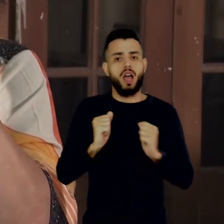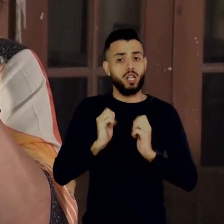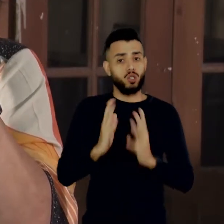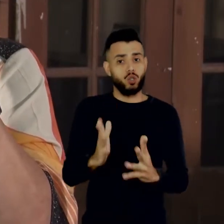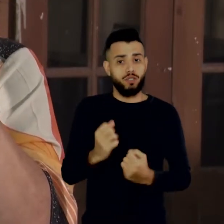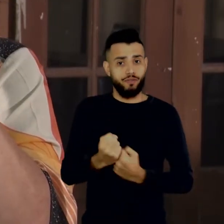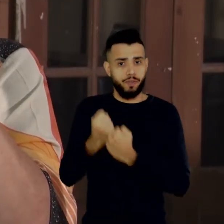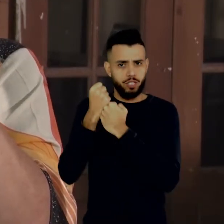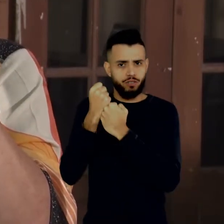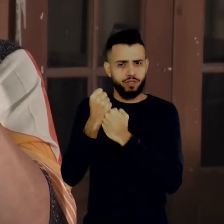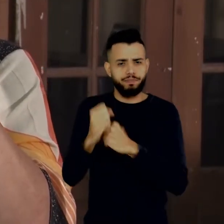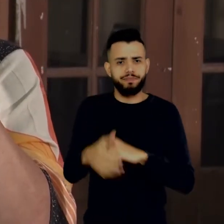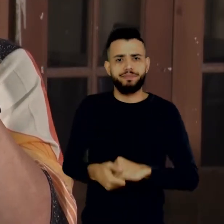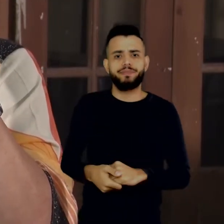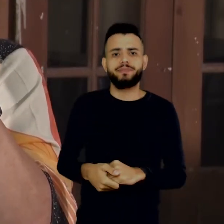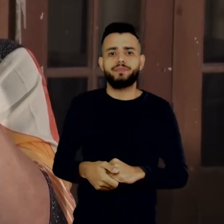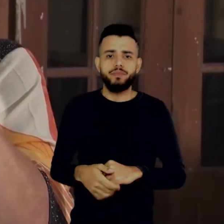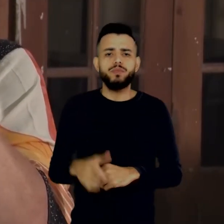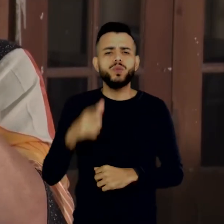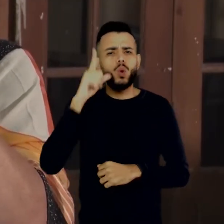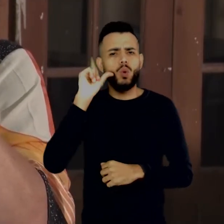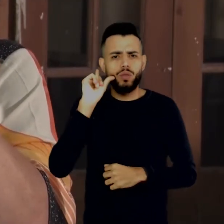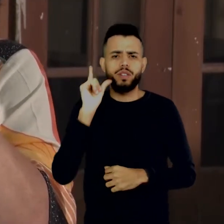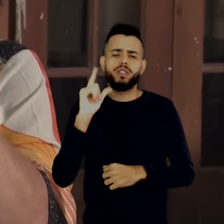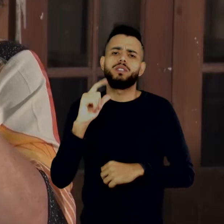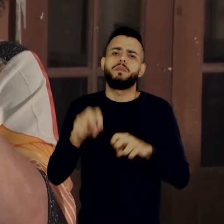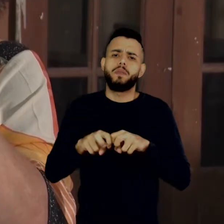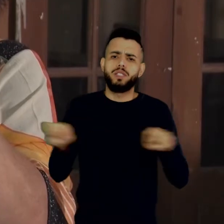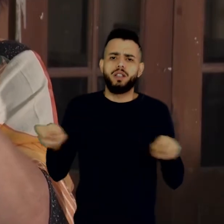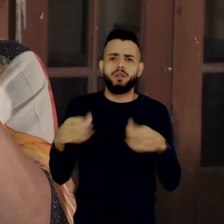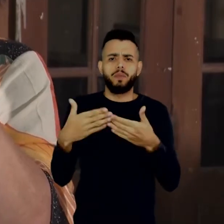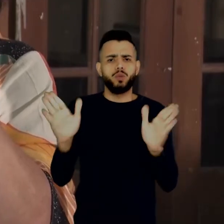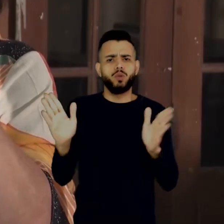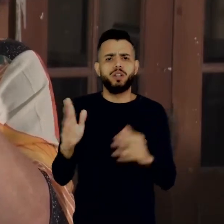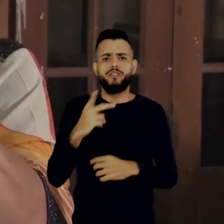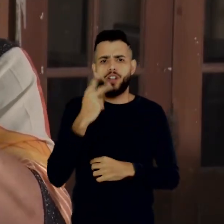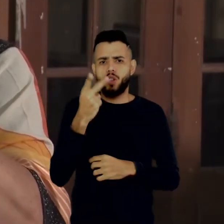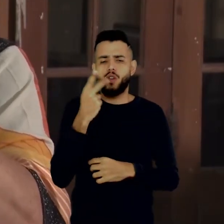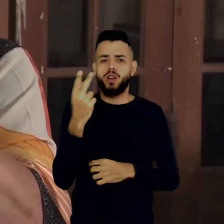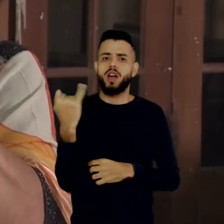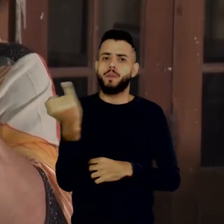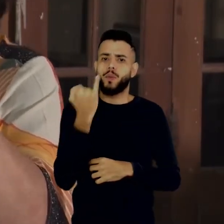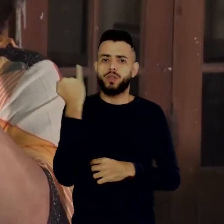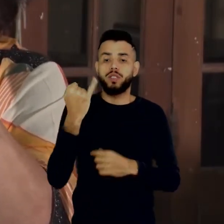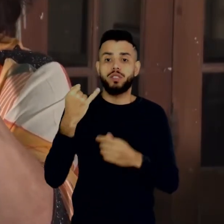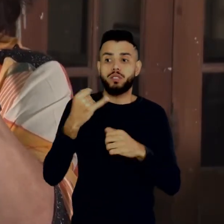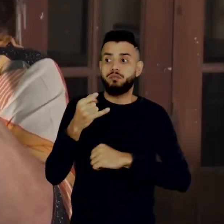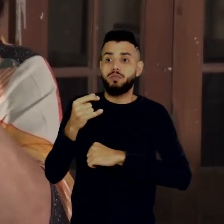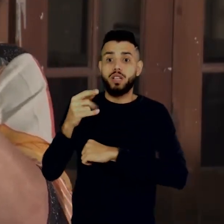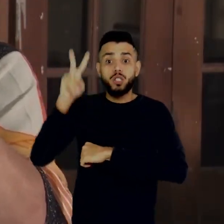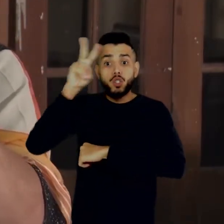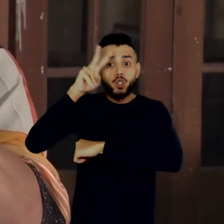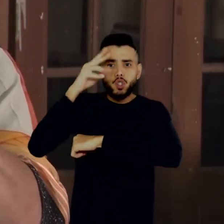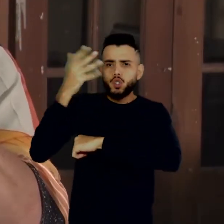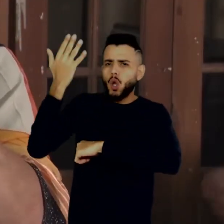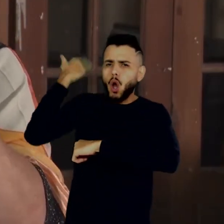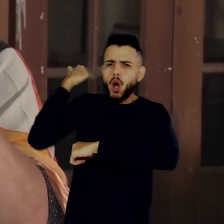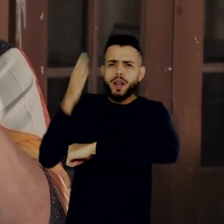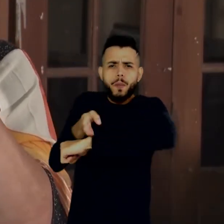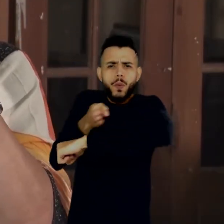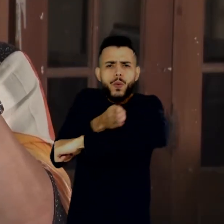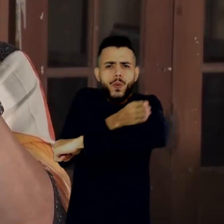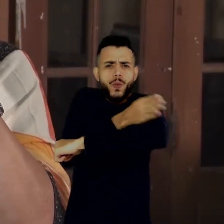até havido uma menção na mesa de abertura, né, sobre a importância de olhar para a história, a importância desse olhar